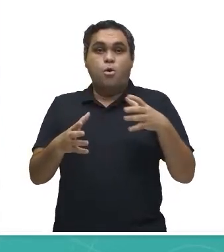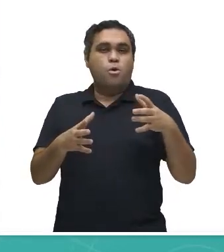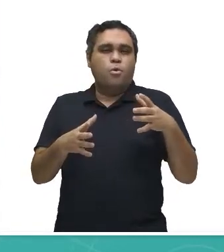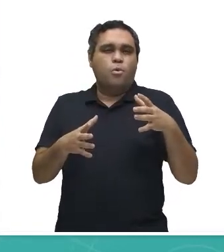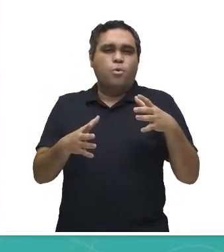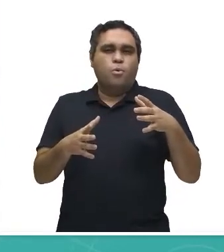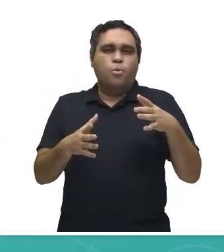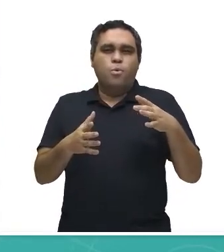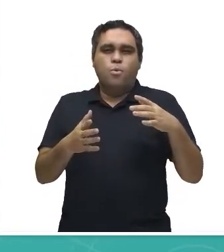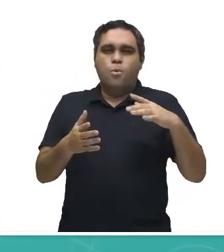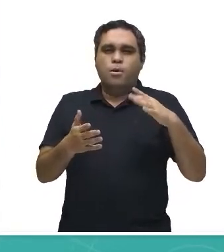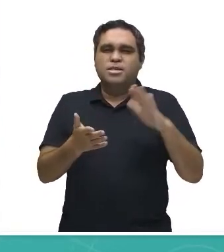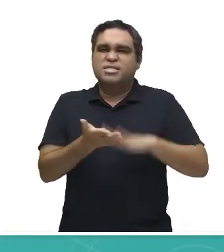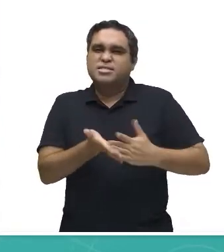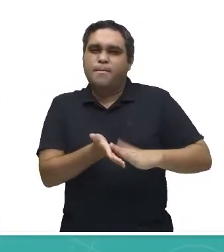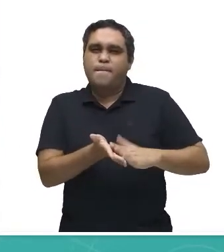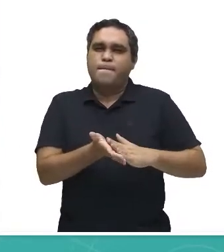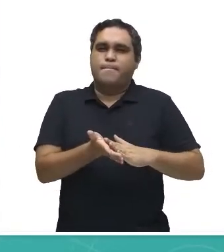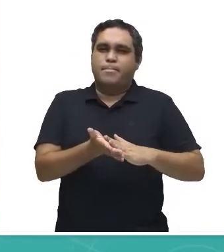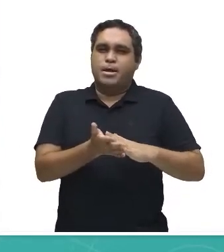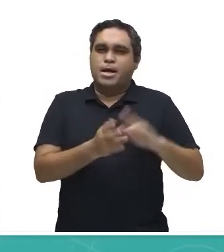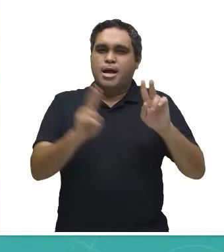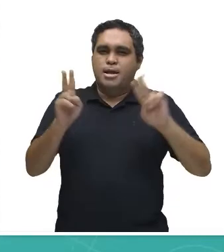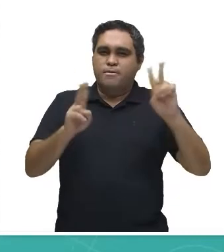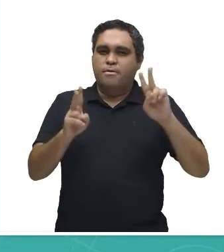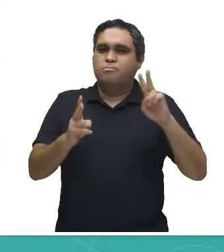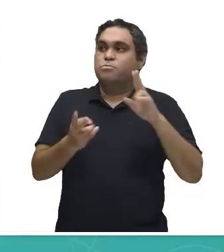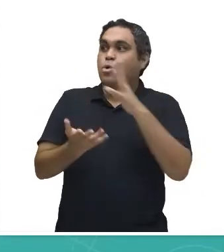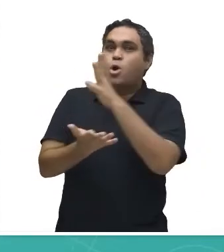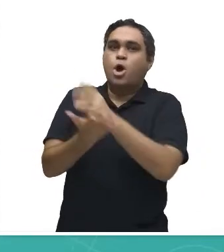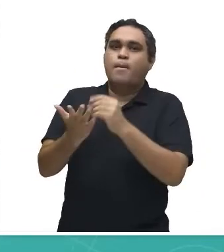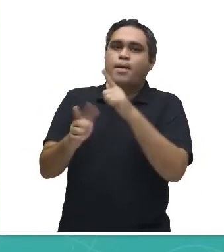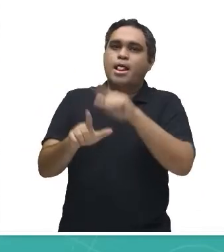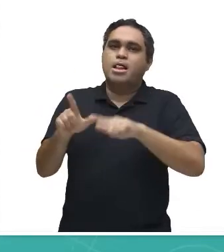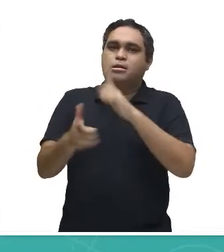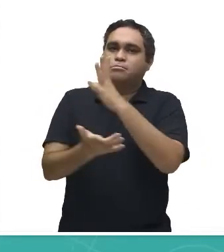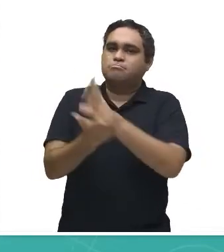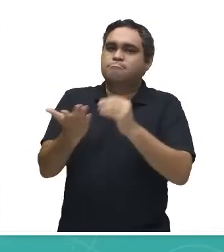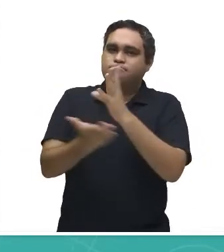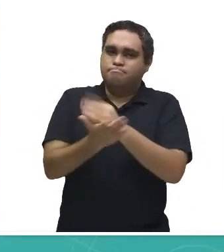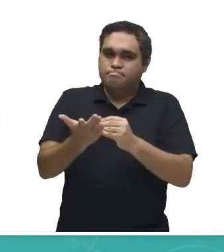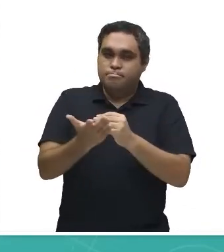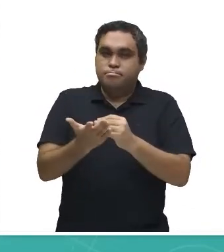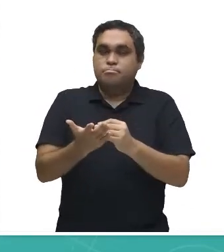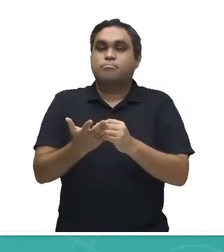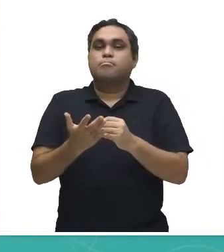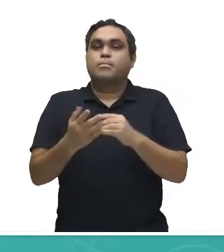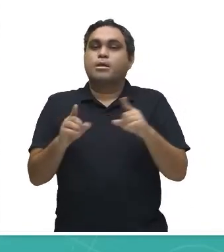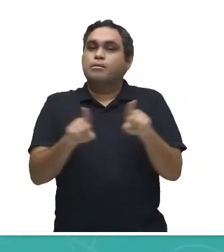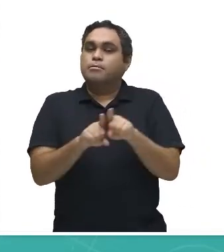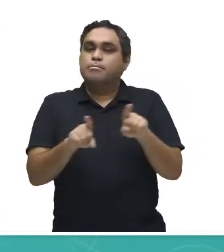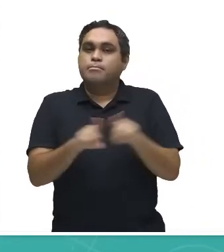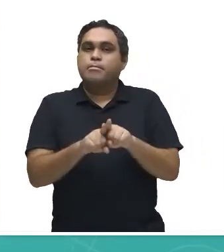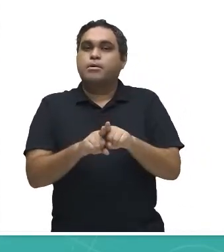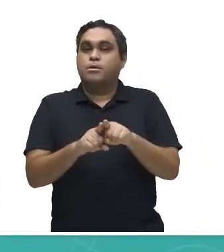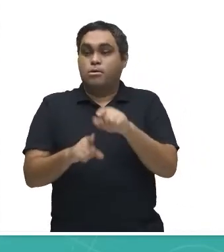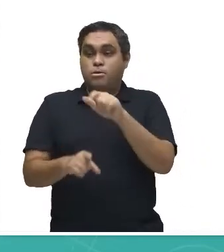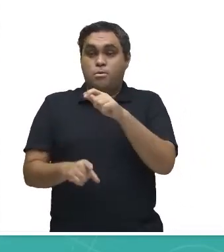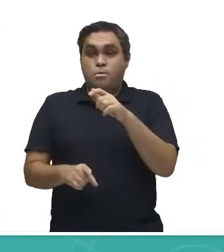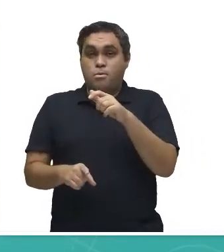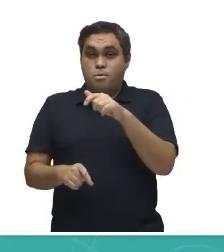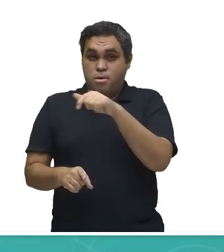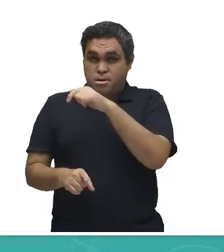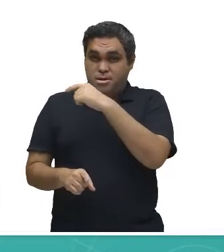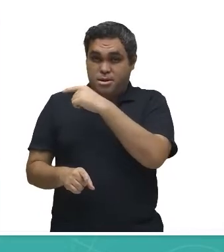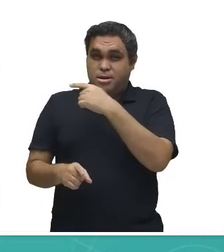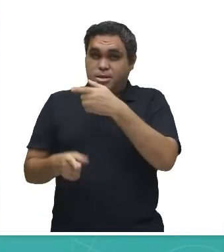choro é o seu carro-chefe. O seu irmão também era muito envolvido com a música. E quando o pai dele percebeu isso, o pai dele